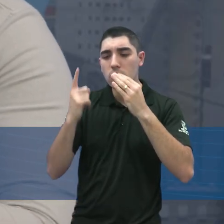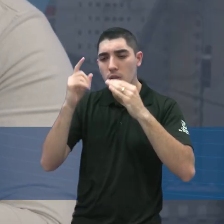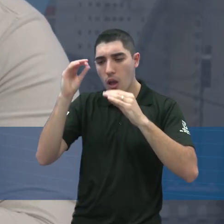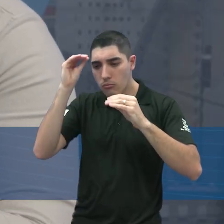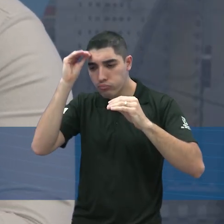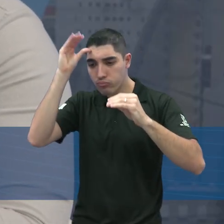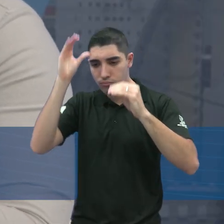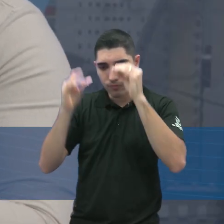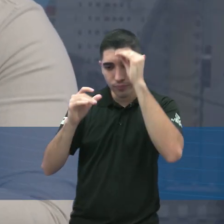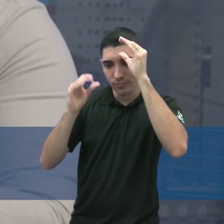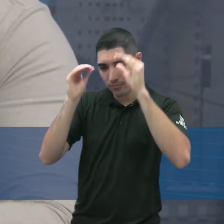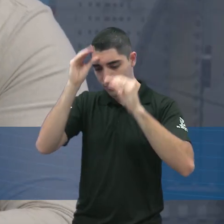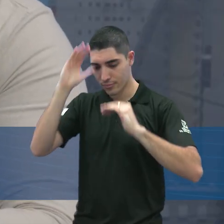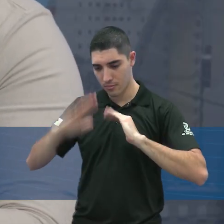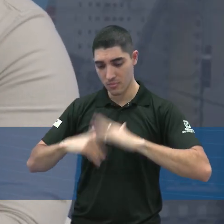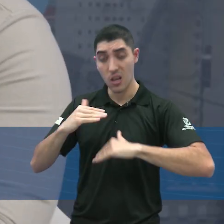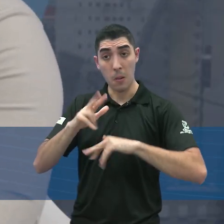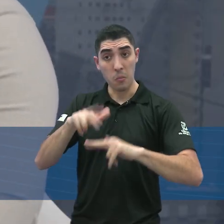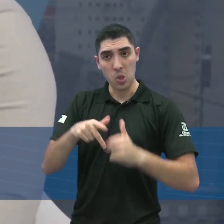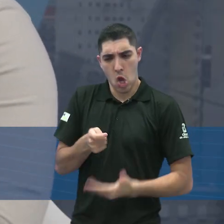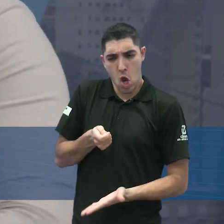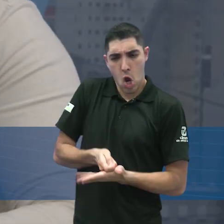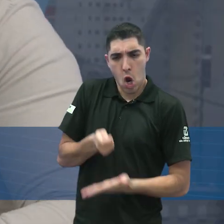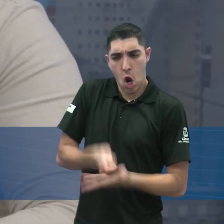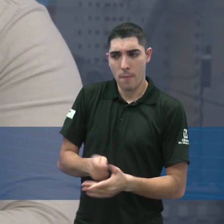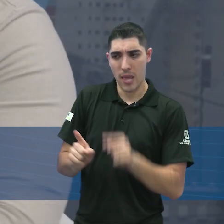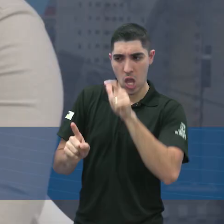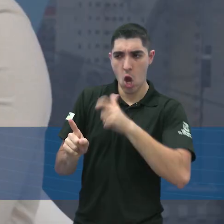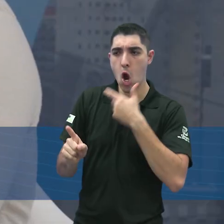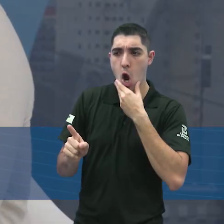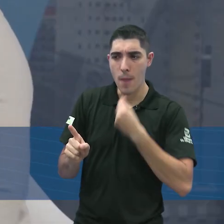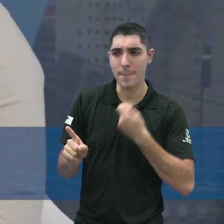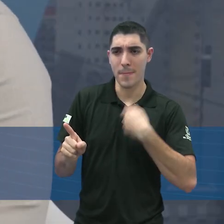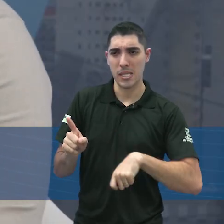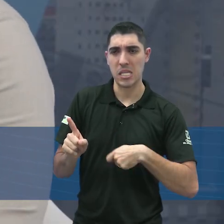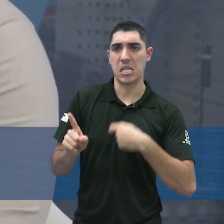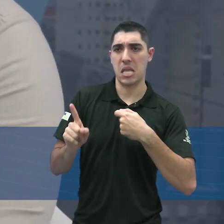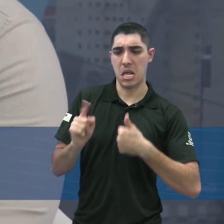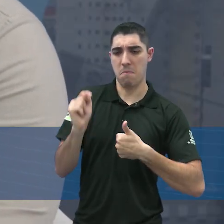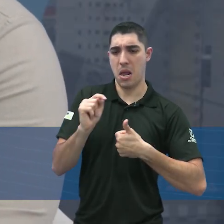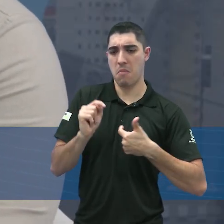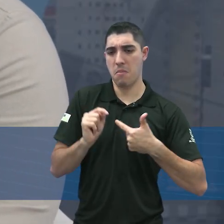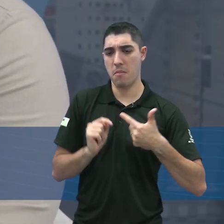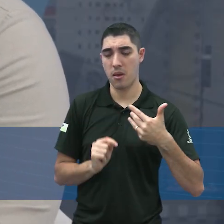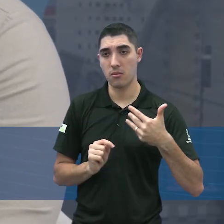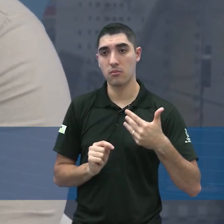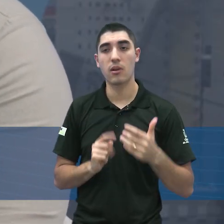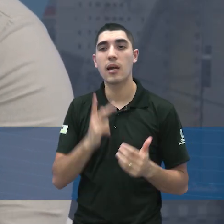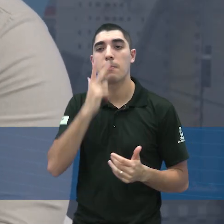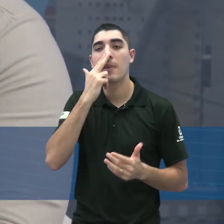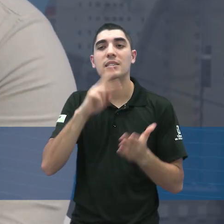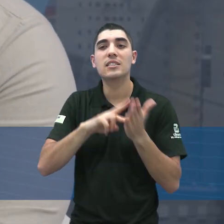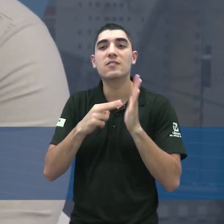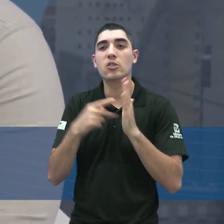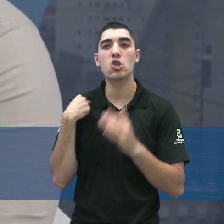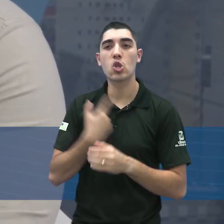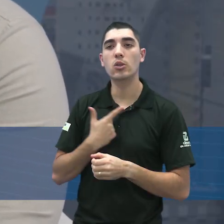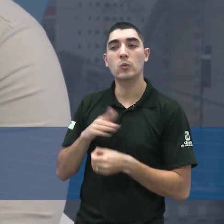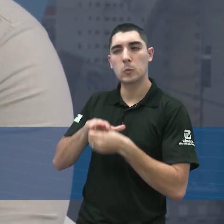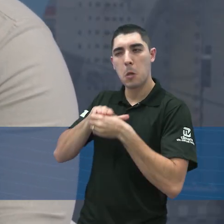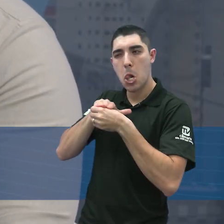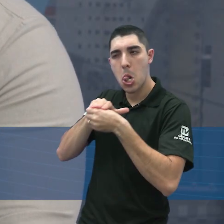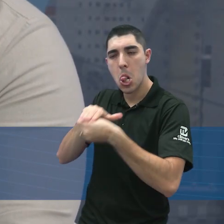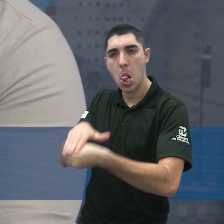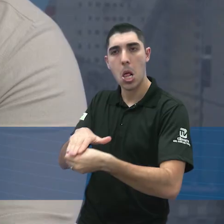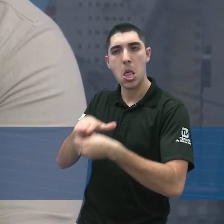que exige-se essas padronizações, essas uniformizações de comportamento, a gente está reprimindo o indivíduo.